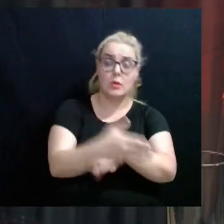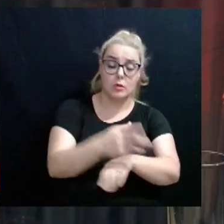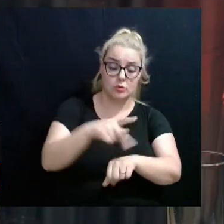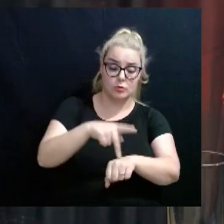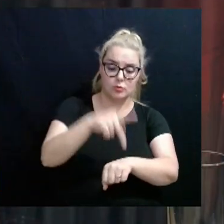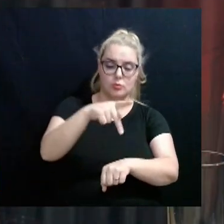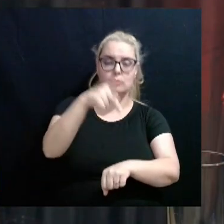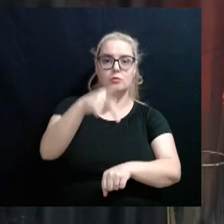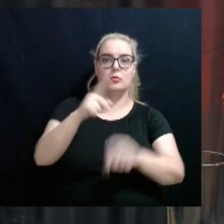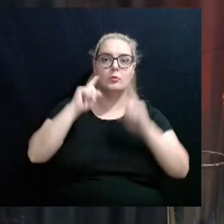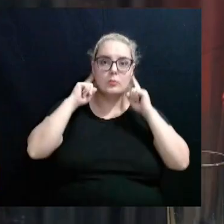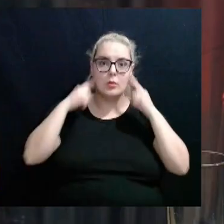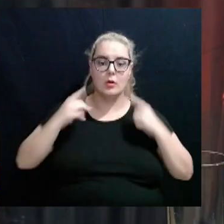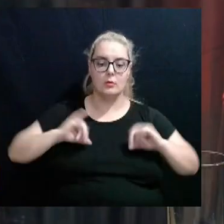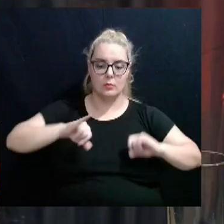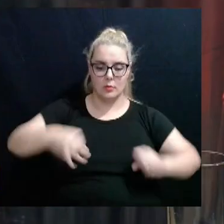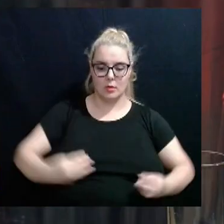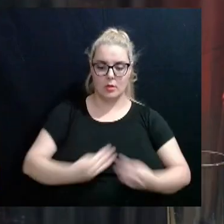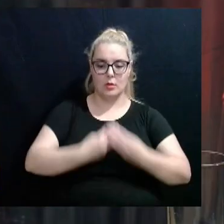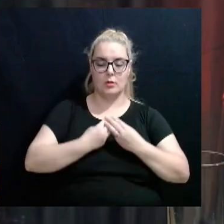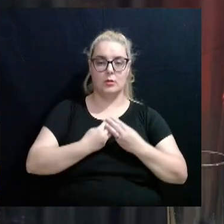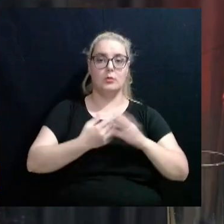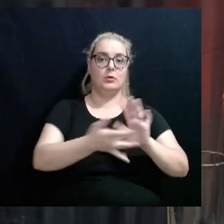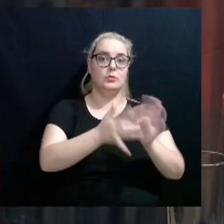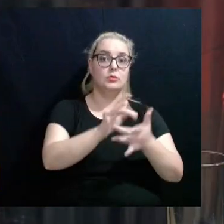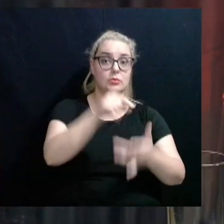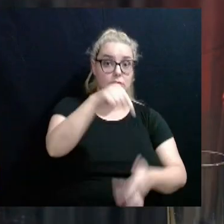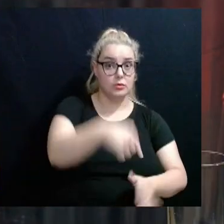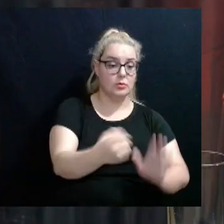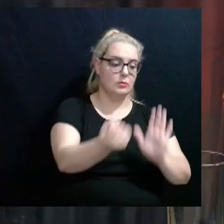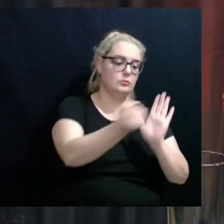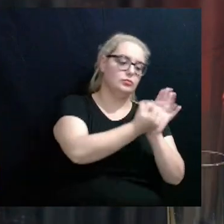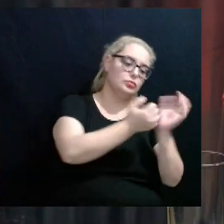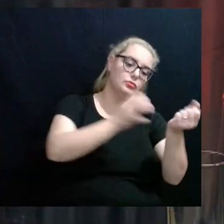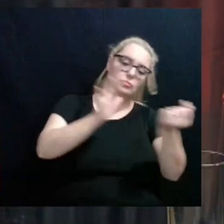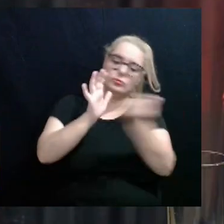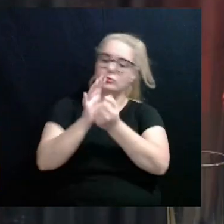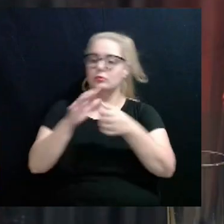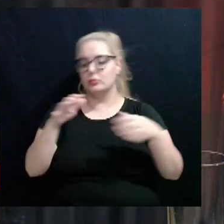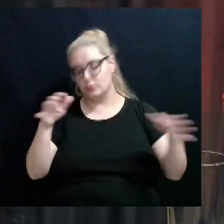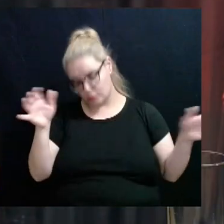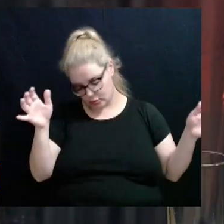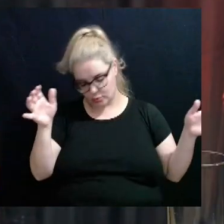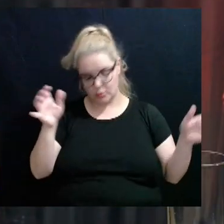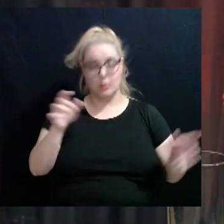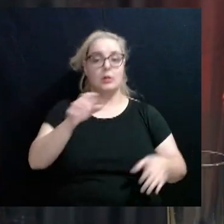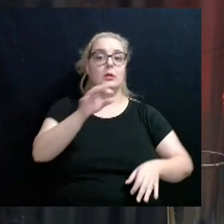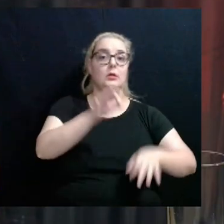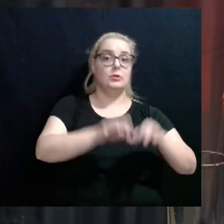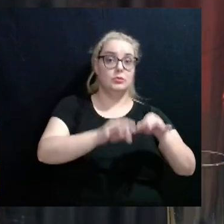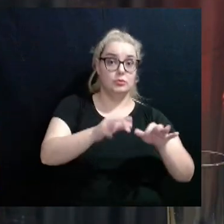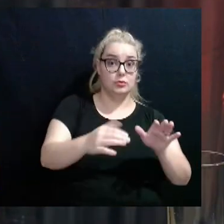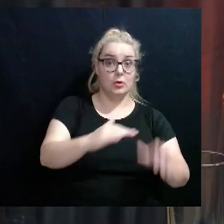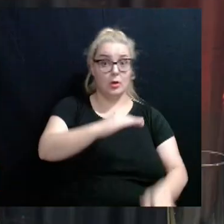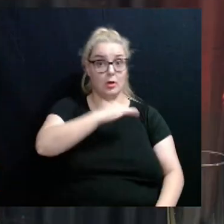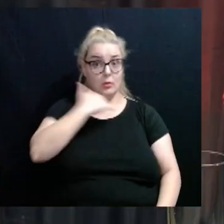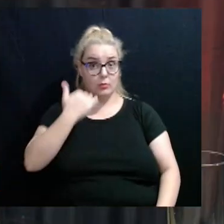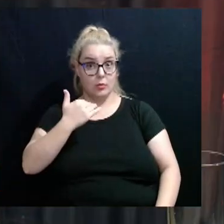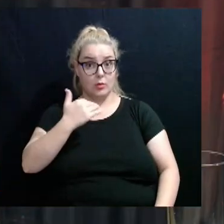Jesus morre. Uhum. Ele é julgado, ele é morto e ele ressuscita,